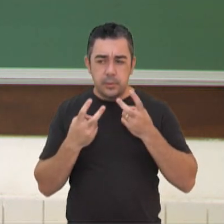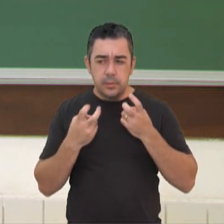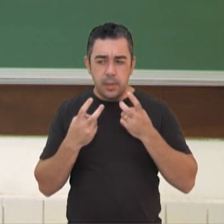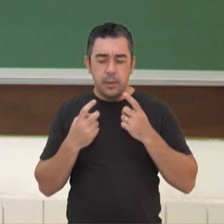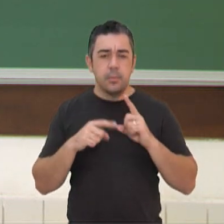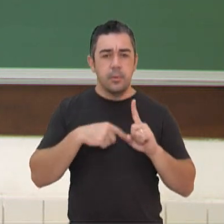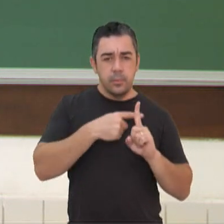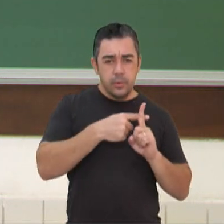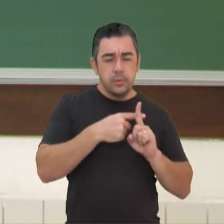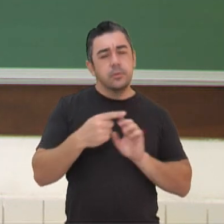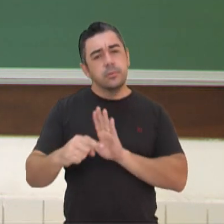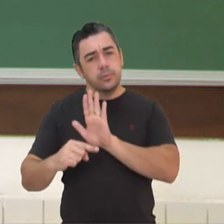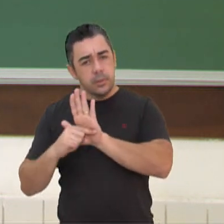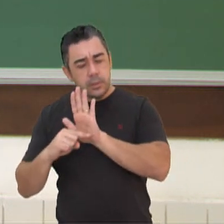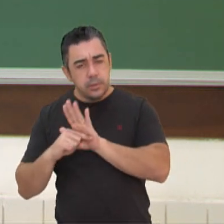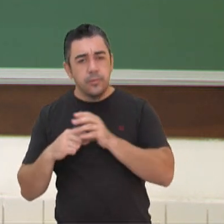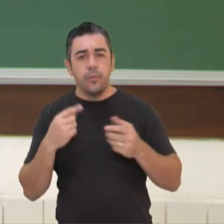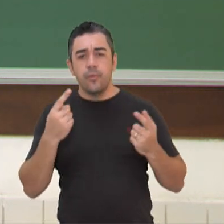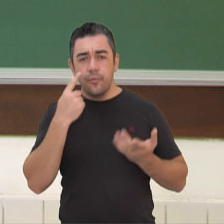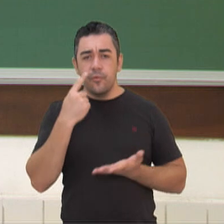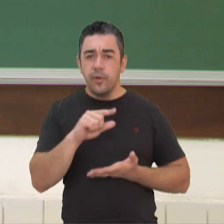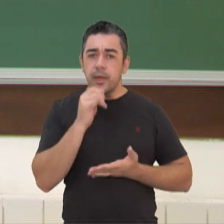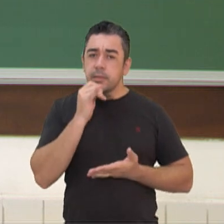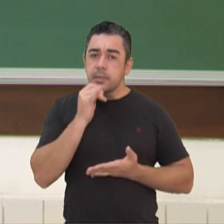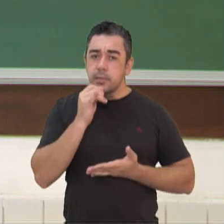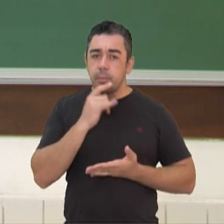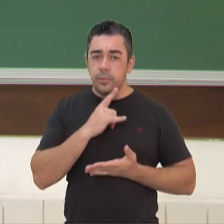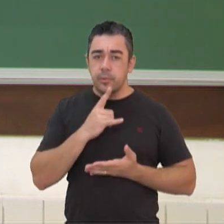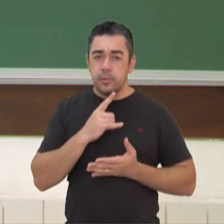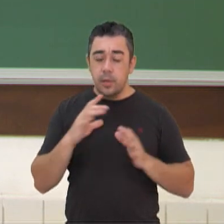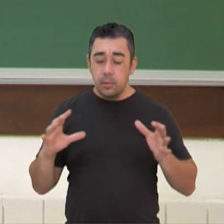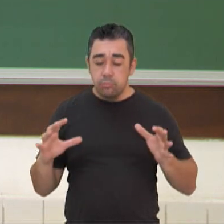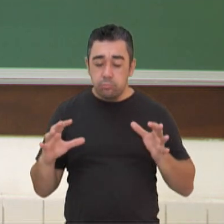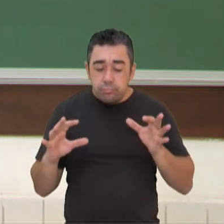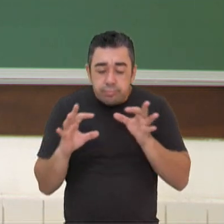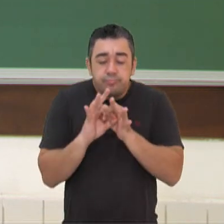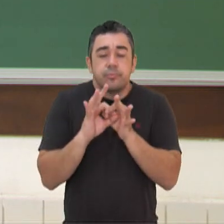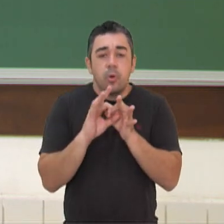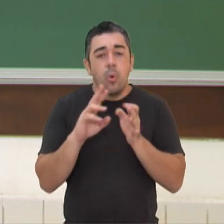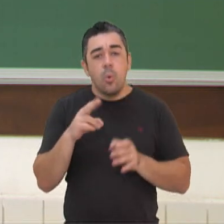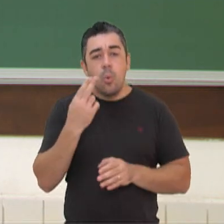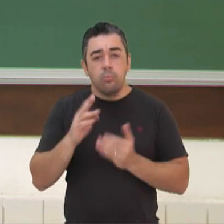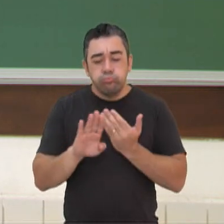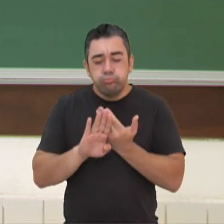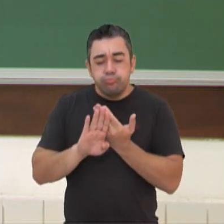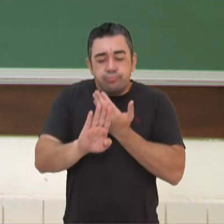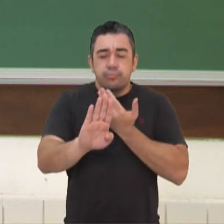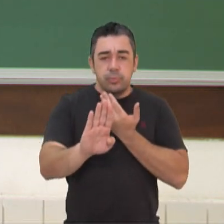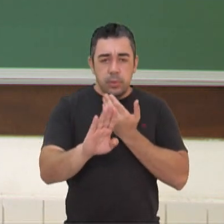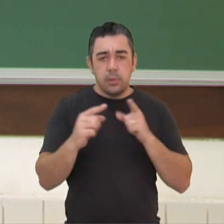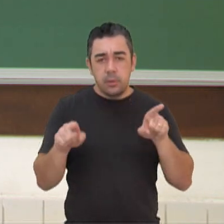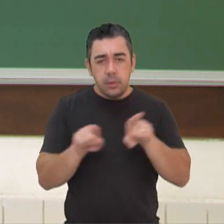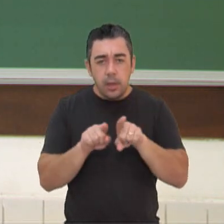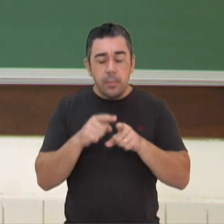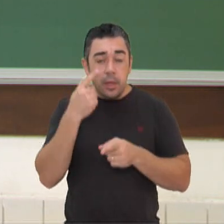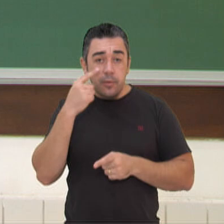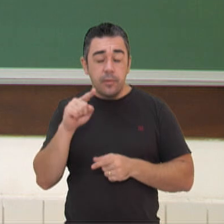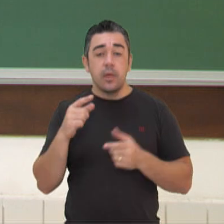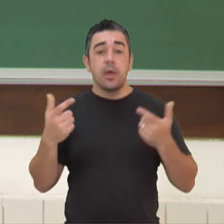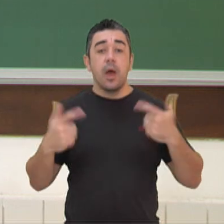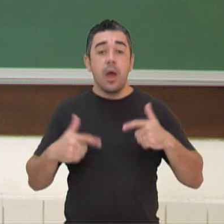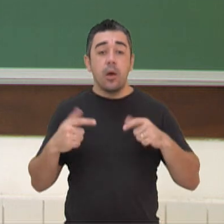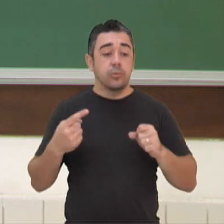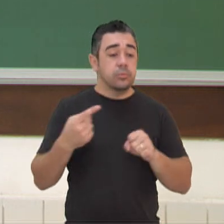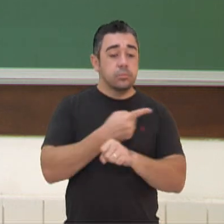se existiria uma força de atração ou uma força de repulsão. Teríamos que analisar também os sentidos dos campos elétricos